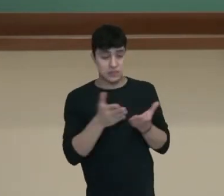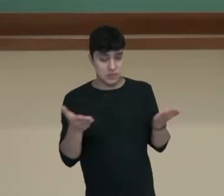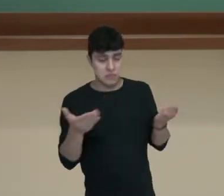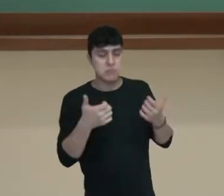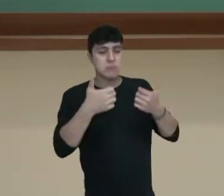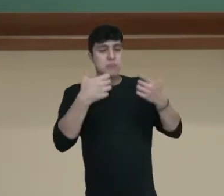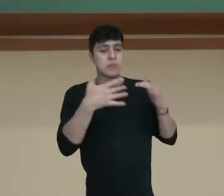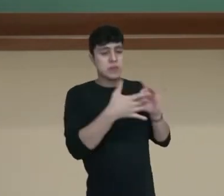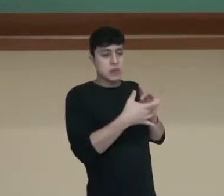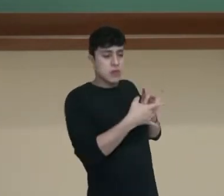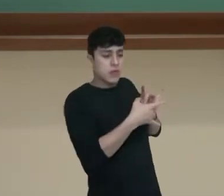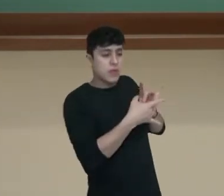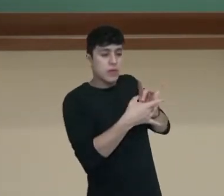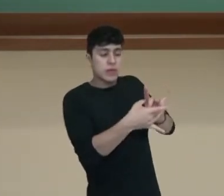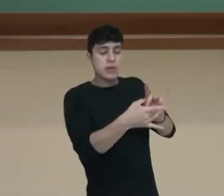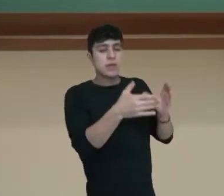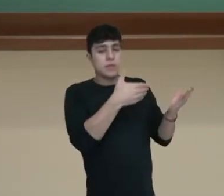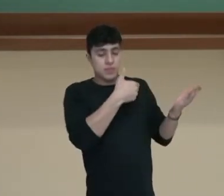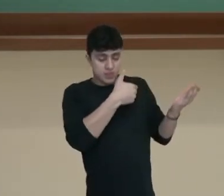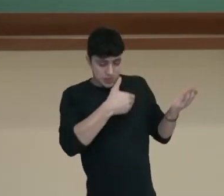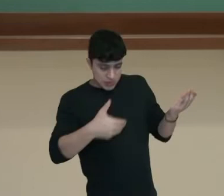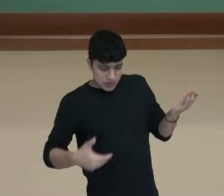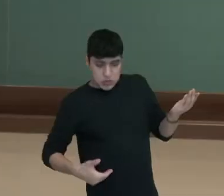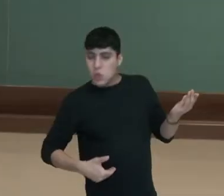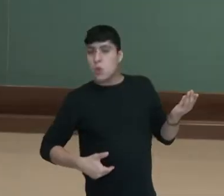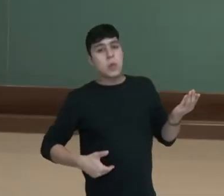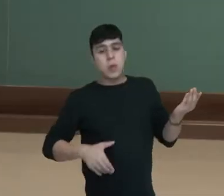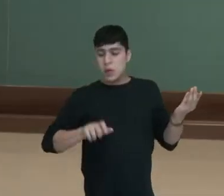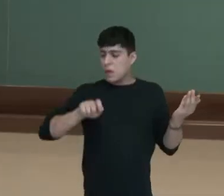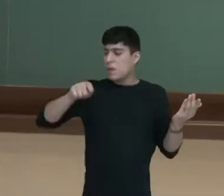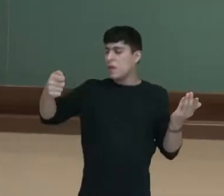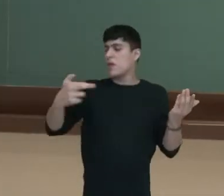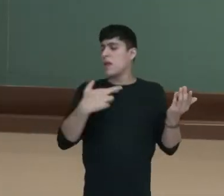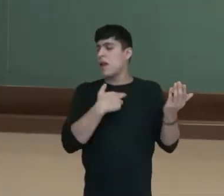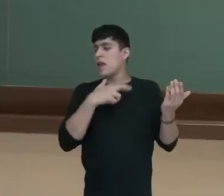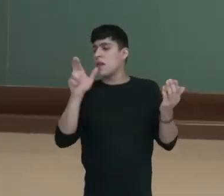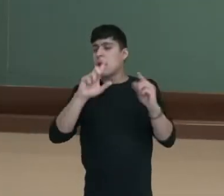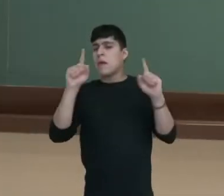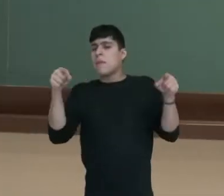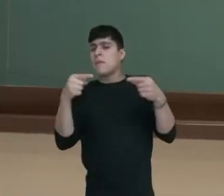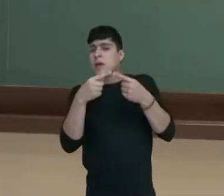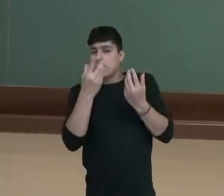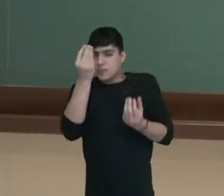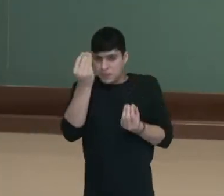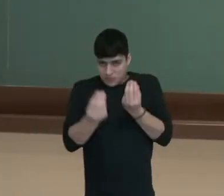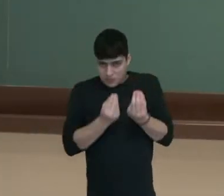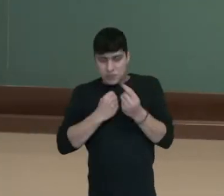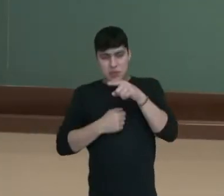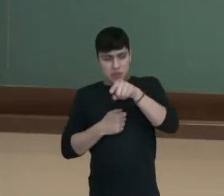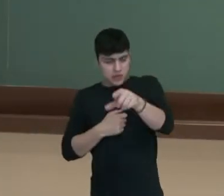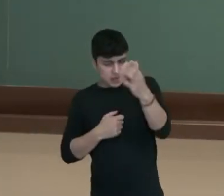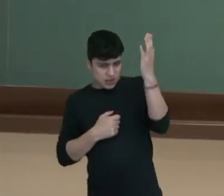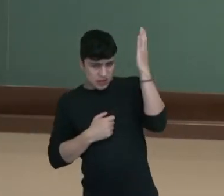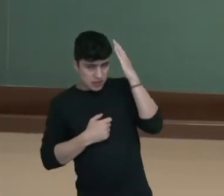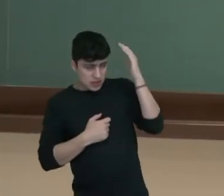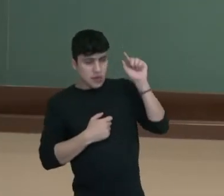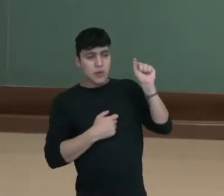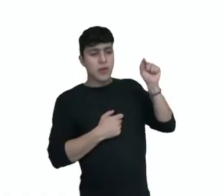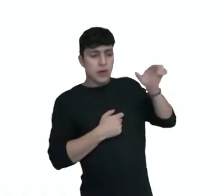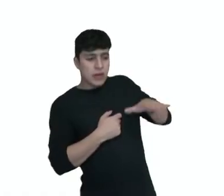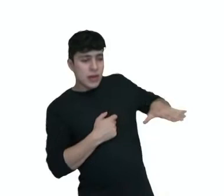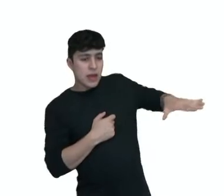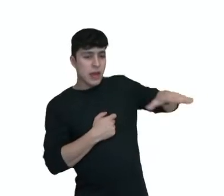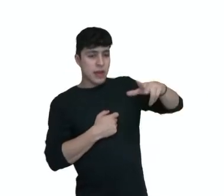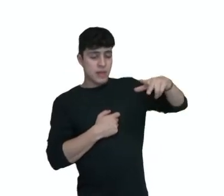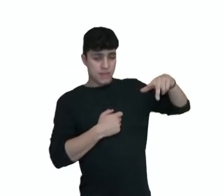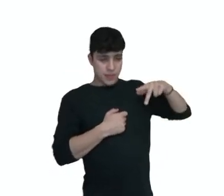e a religiosidade. Então vamos lá. Você sabe a diferença entre esfera pública e